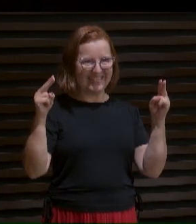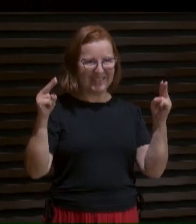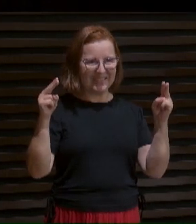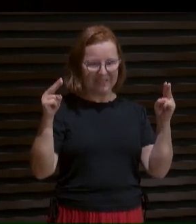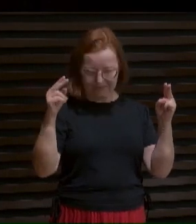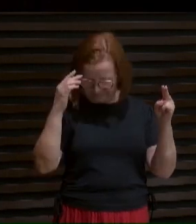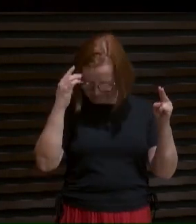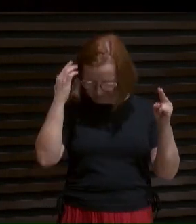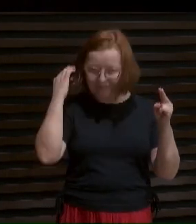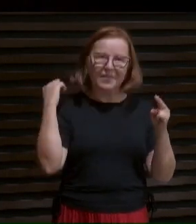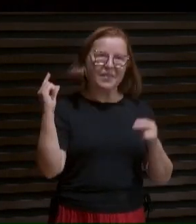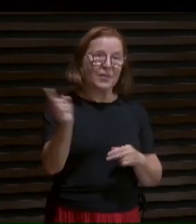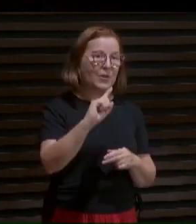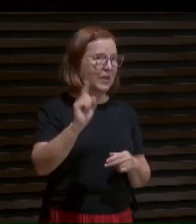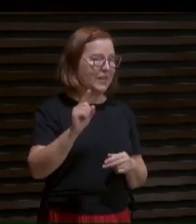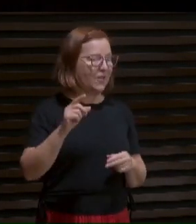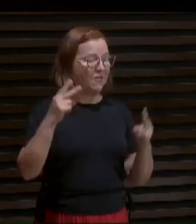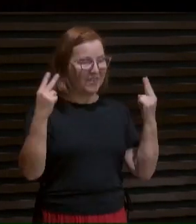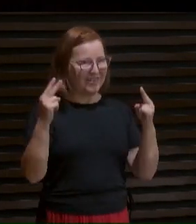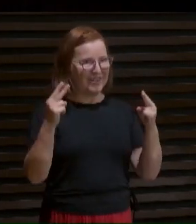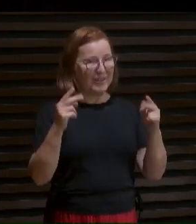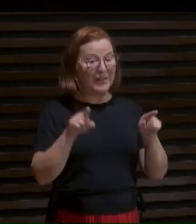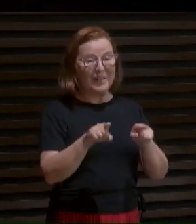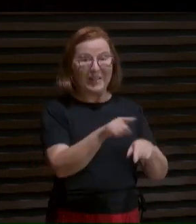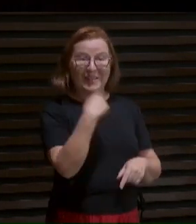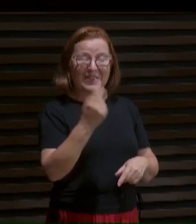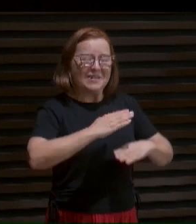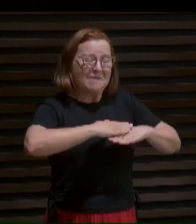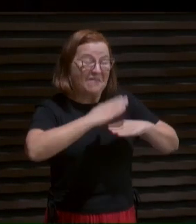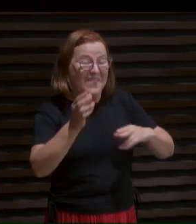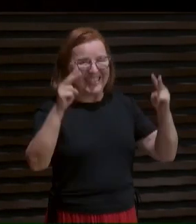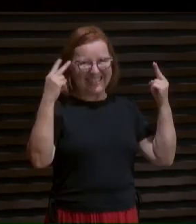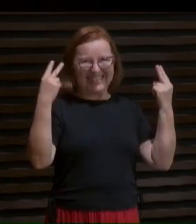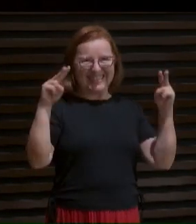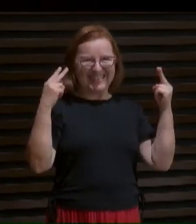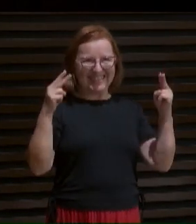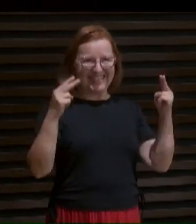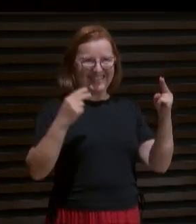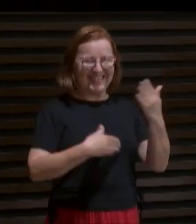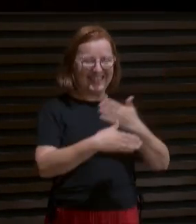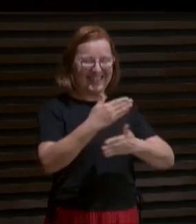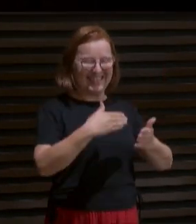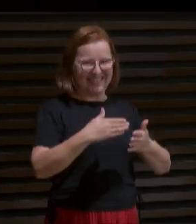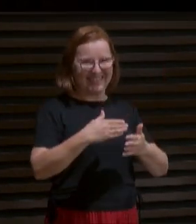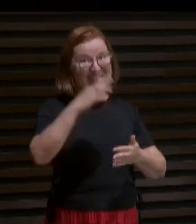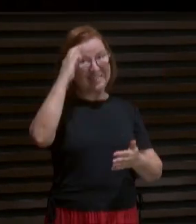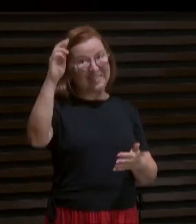Nós não somos vencedores. Nós somos mais do que vencedores, por meio daquele que nos